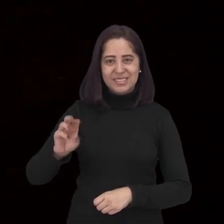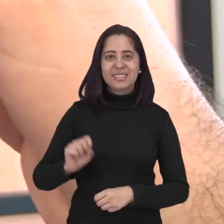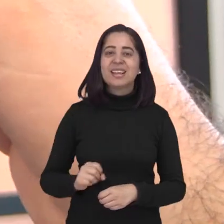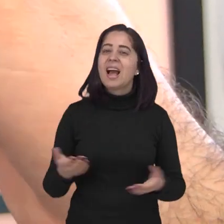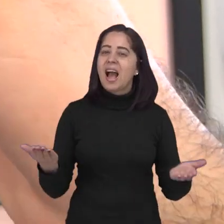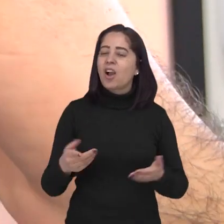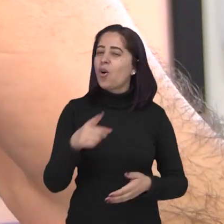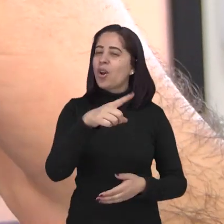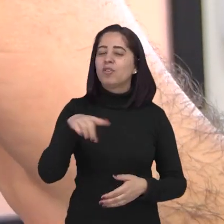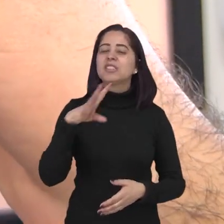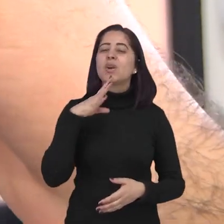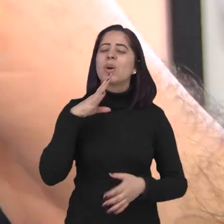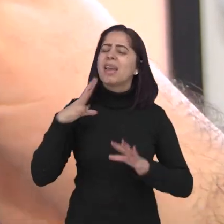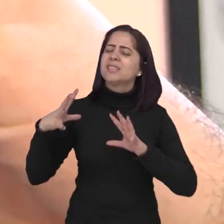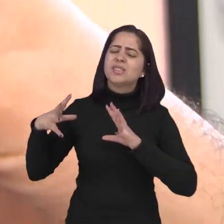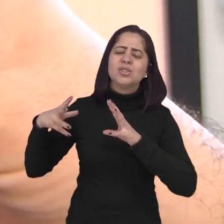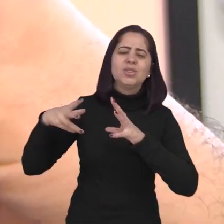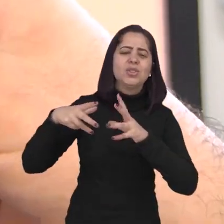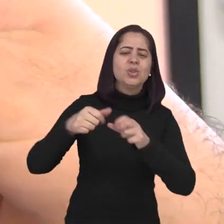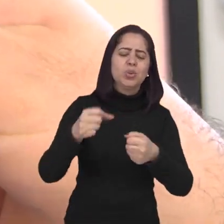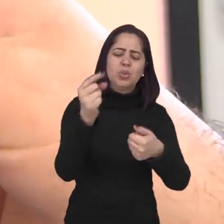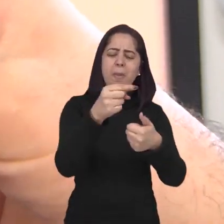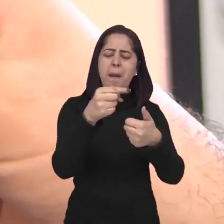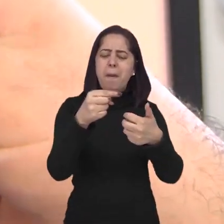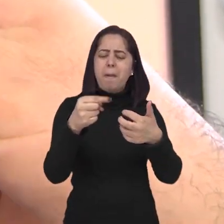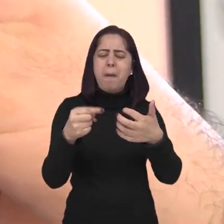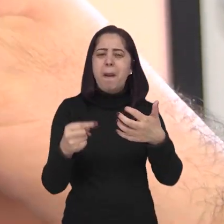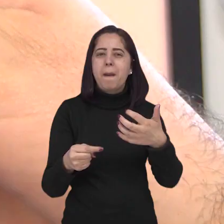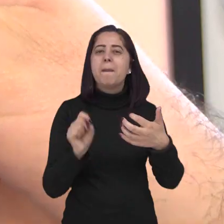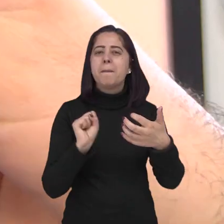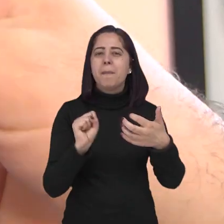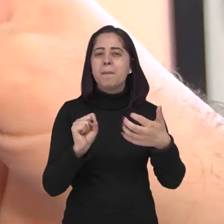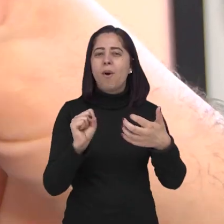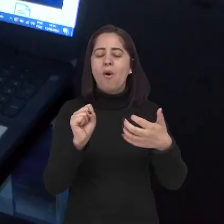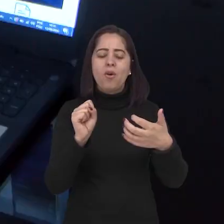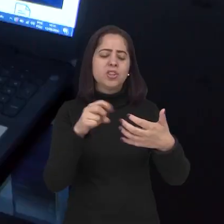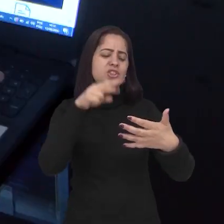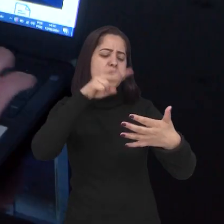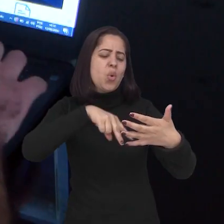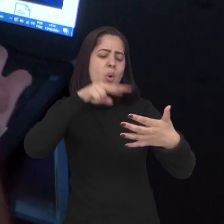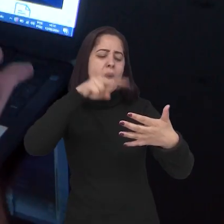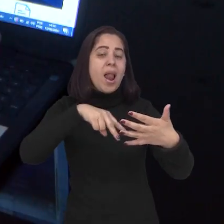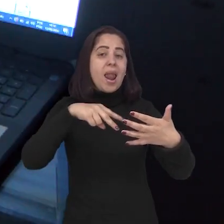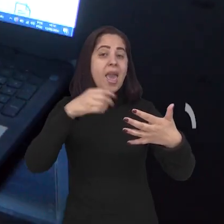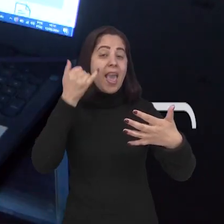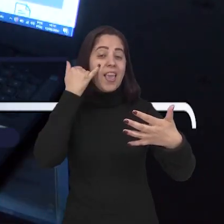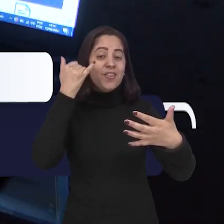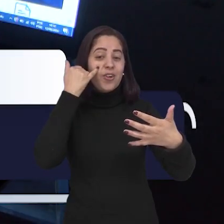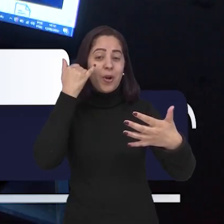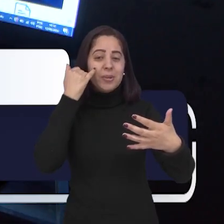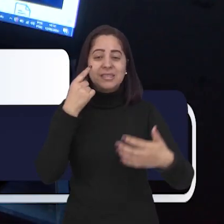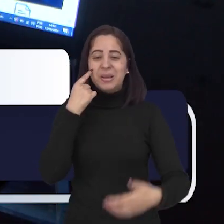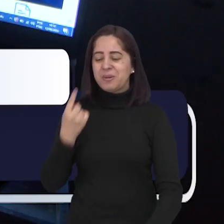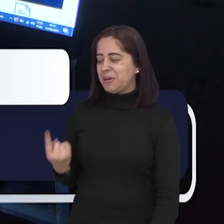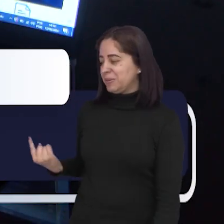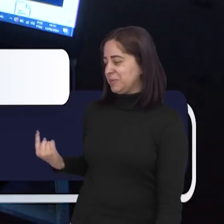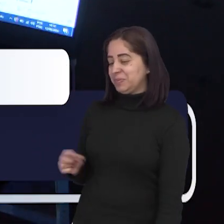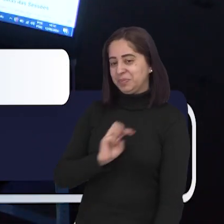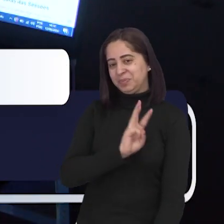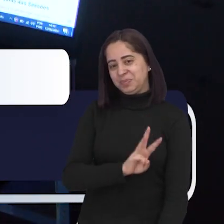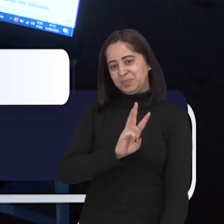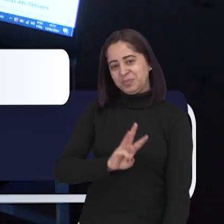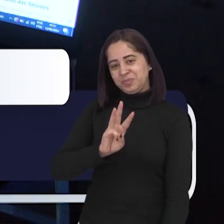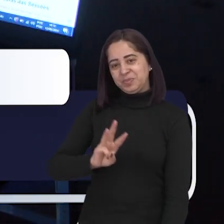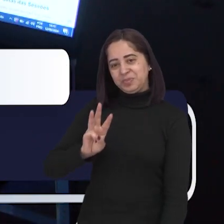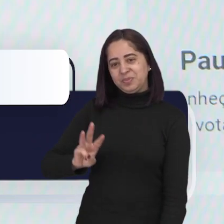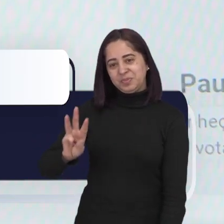Legislativo? Agora que você conhece as várias opções de acompanhar as novidades e notícias da Câmara, é só acessar o